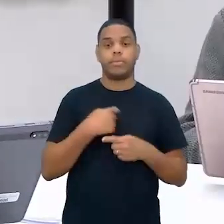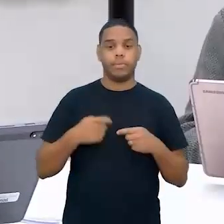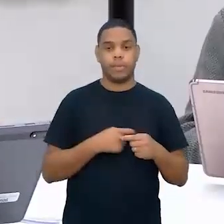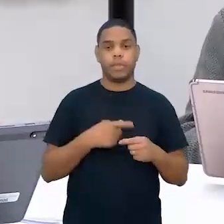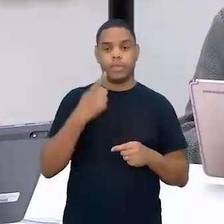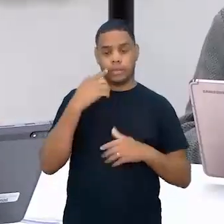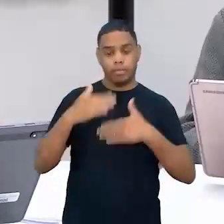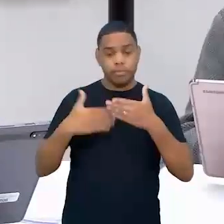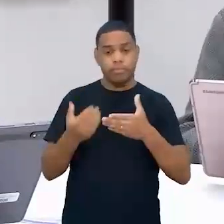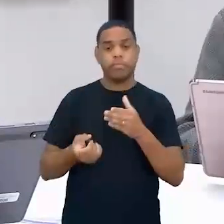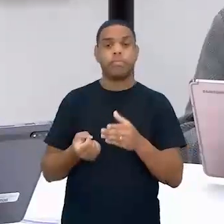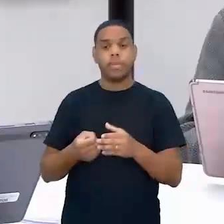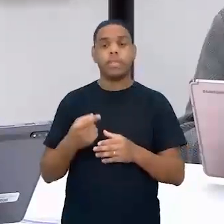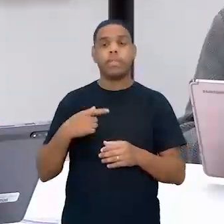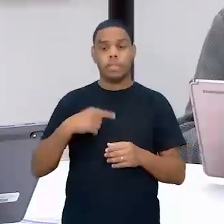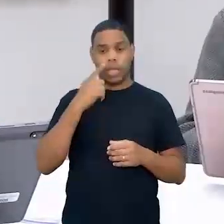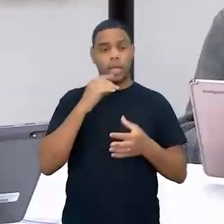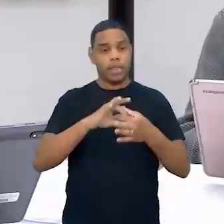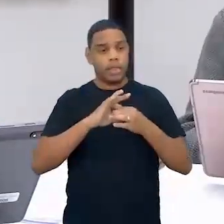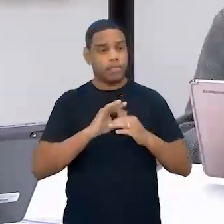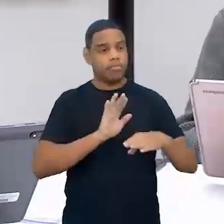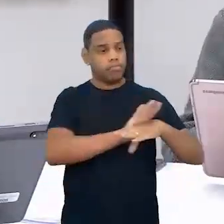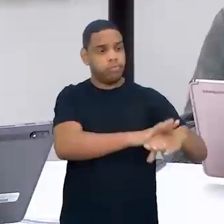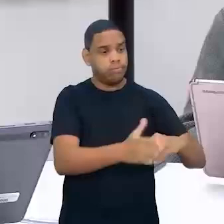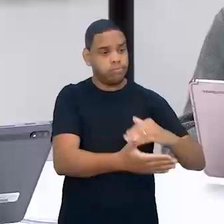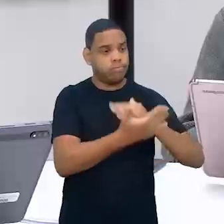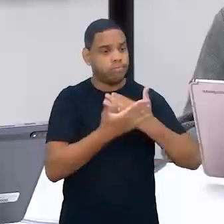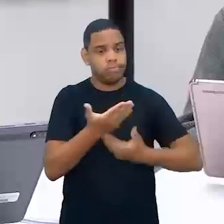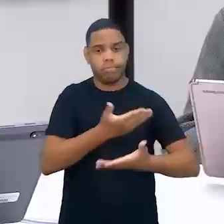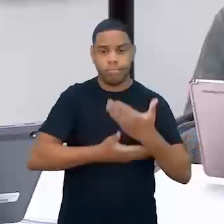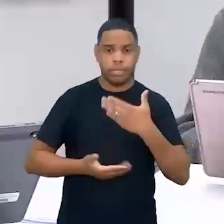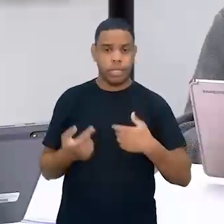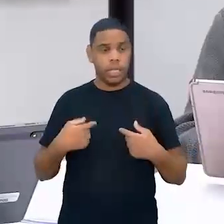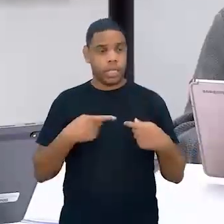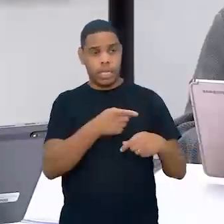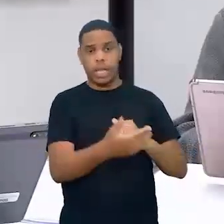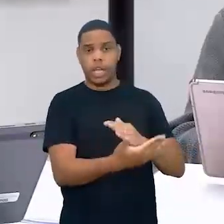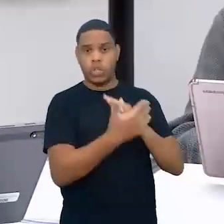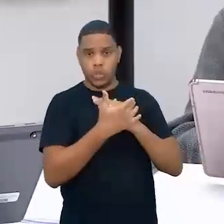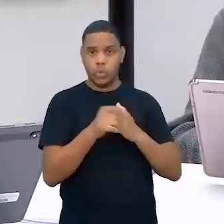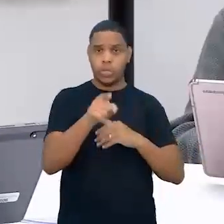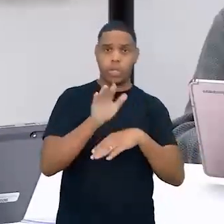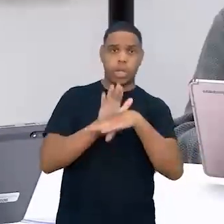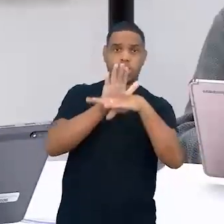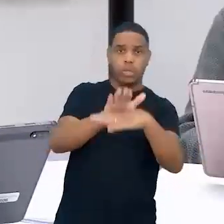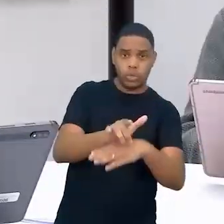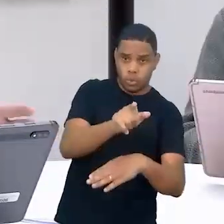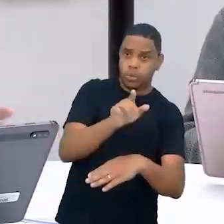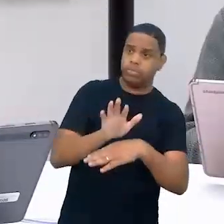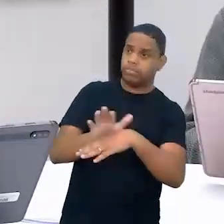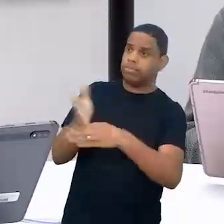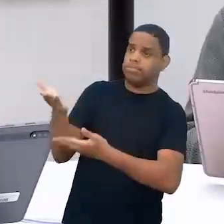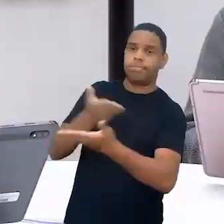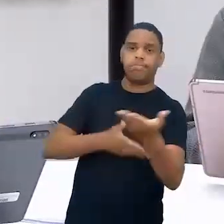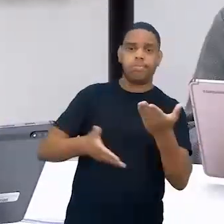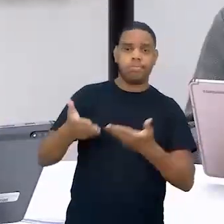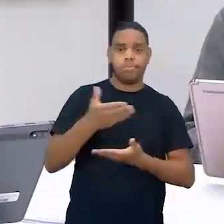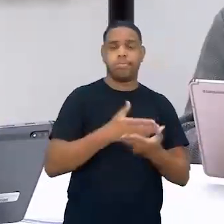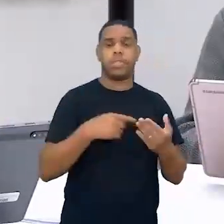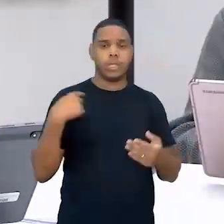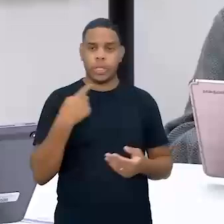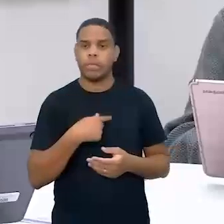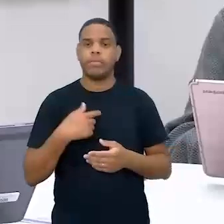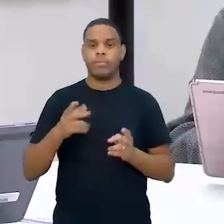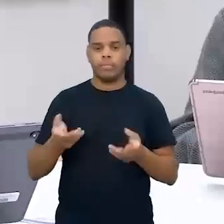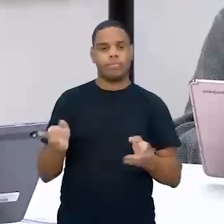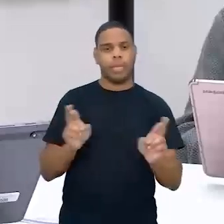um negócio chamado interdependência, né? Onde eu dependo de você, você depende de mim, e é assim que a gente passa